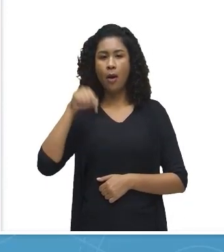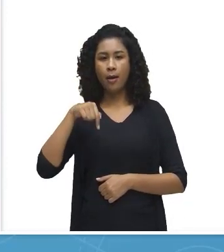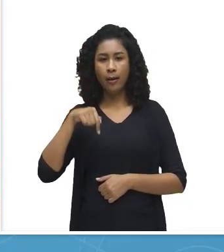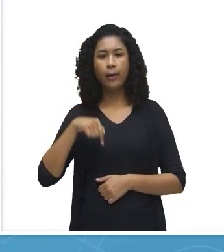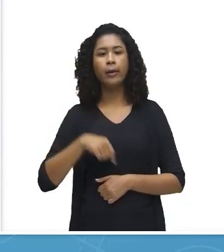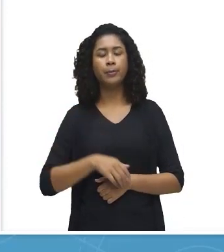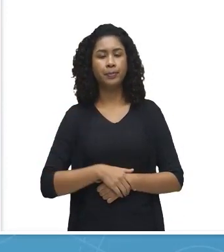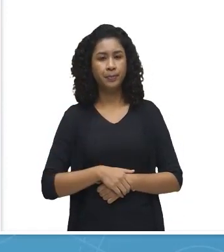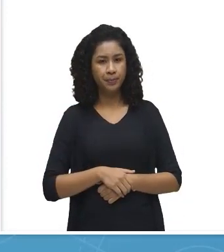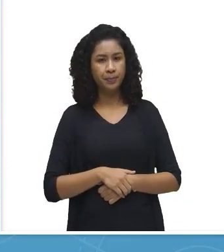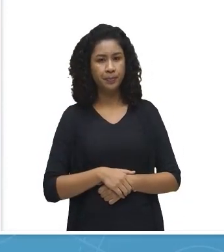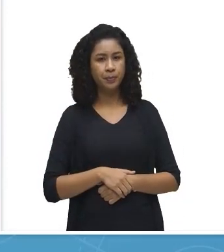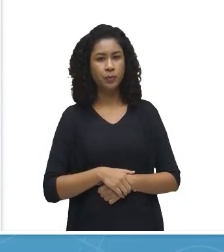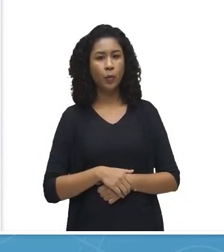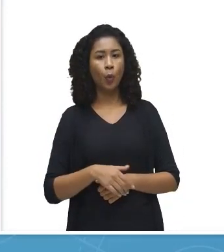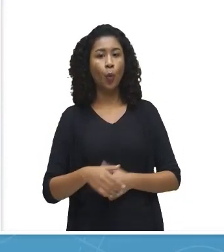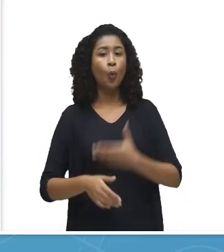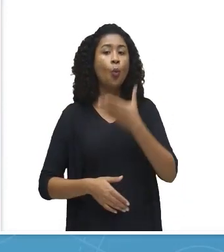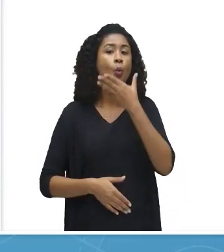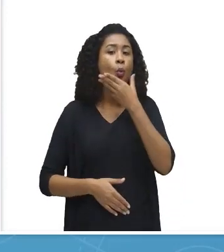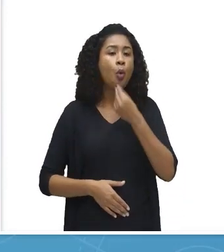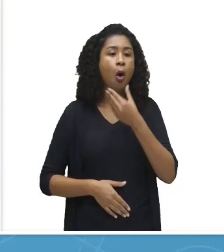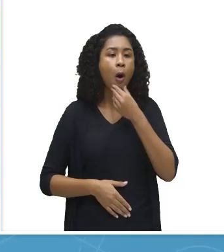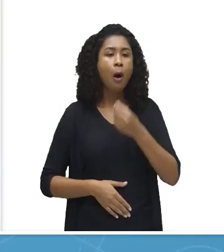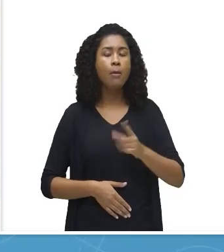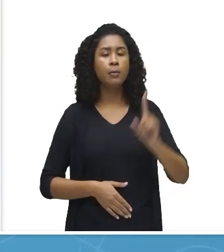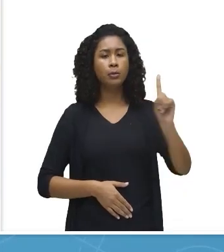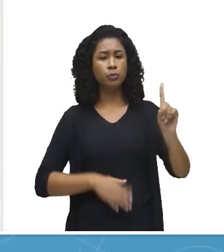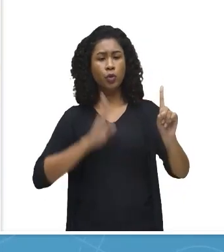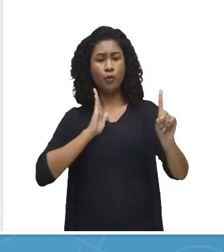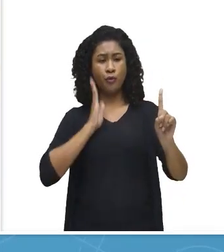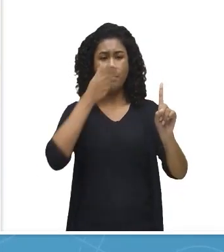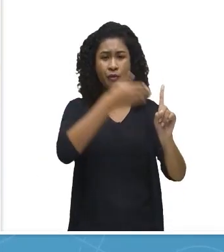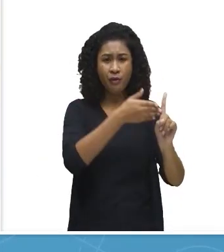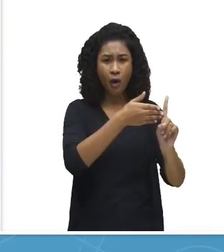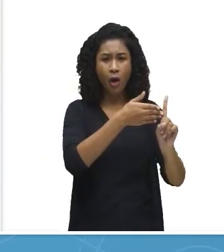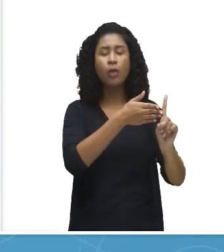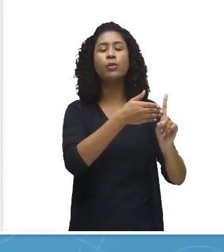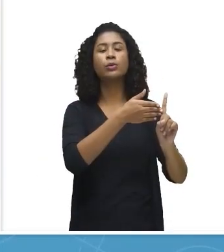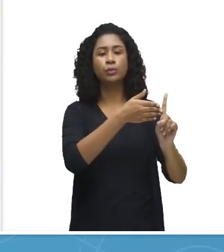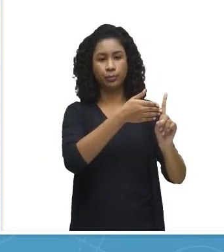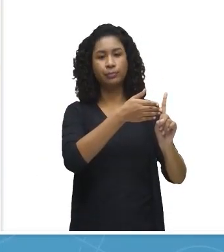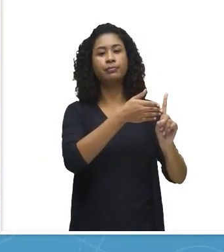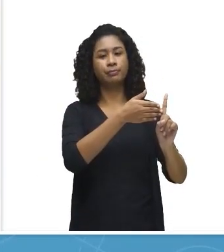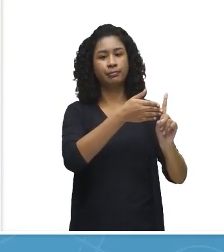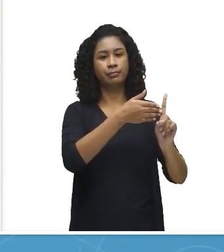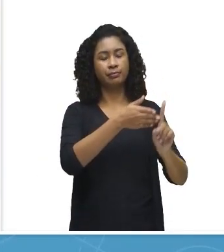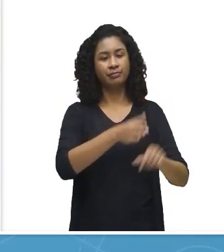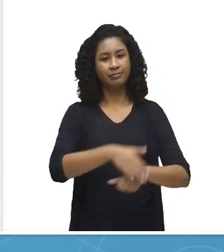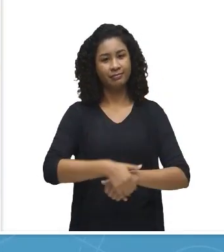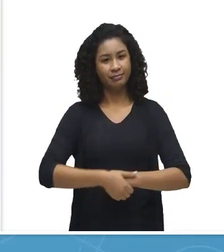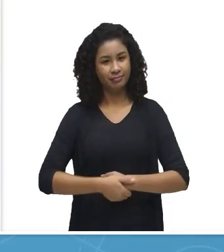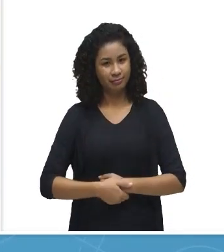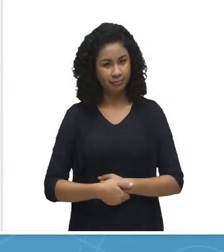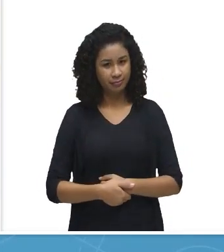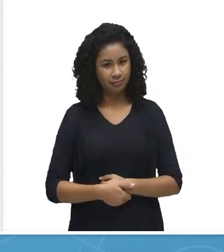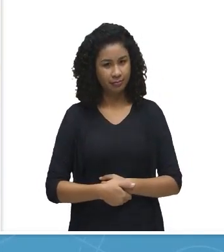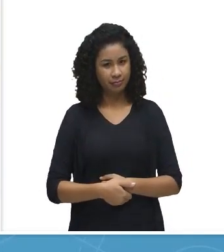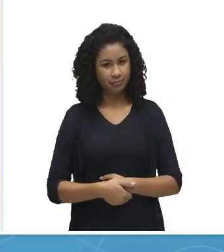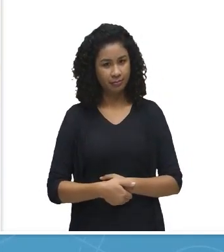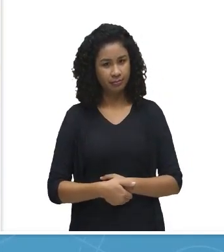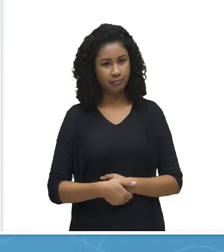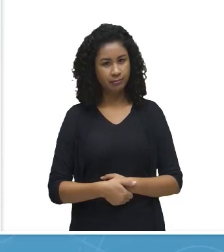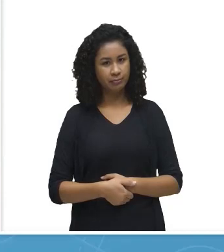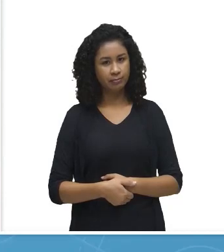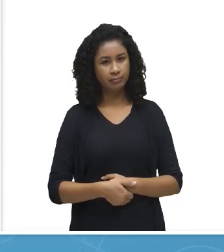centro, como o paradigma, como um modelo, né?